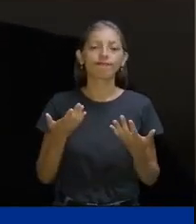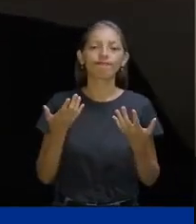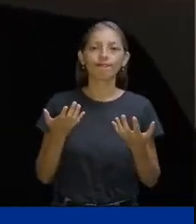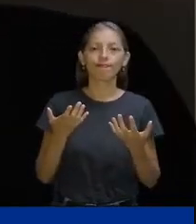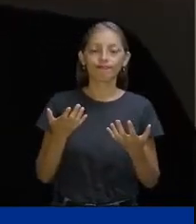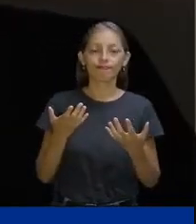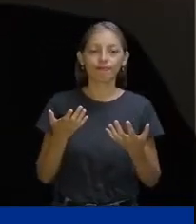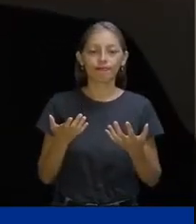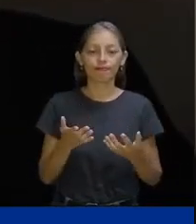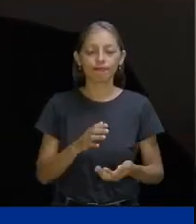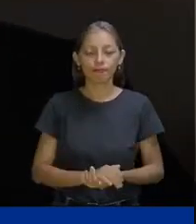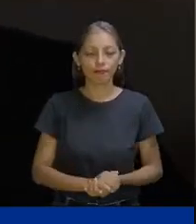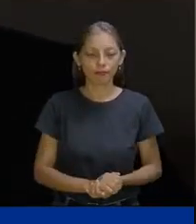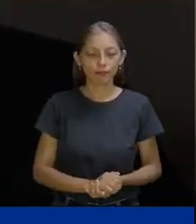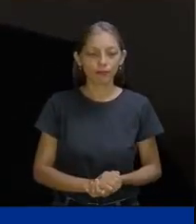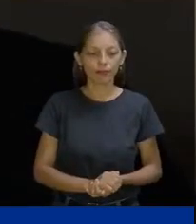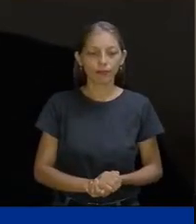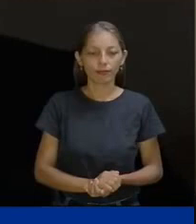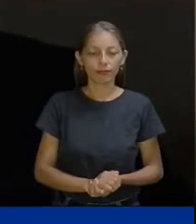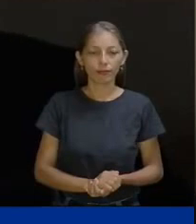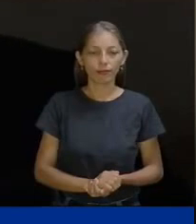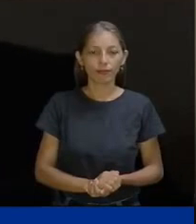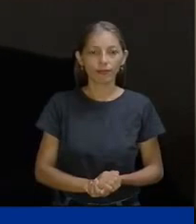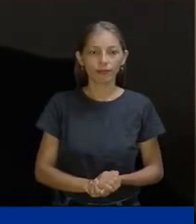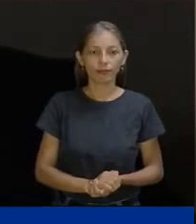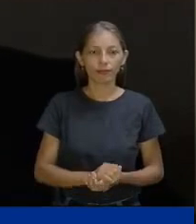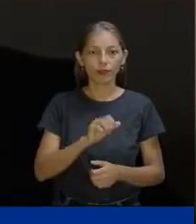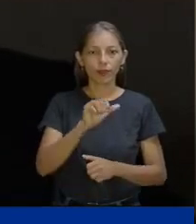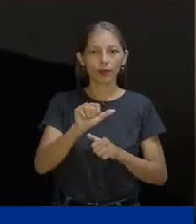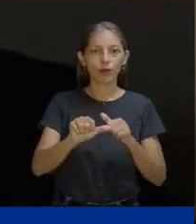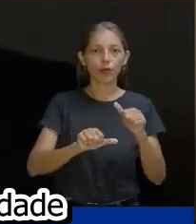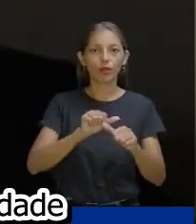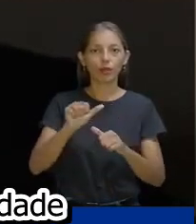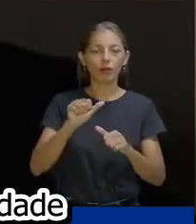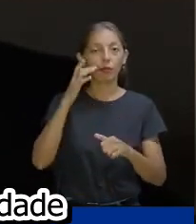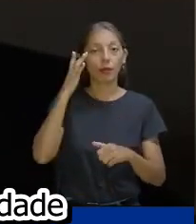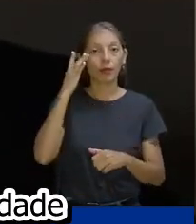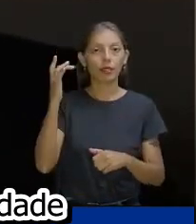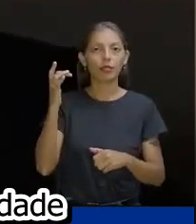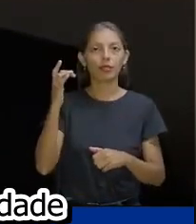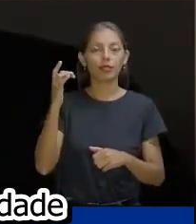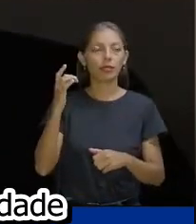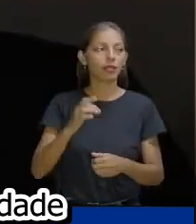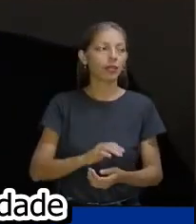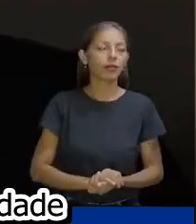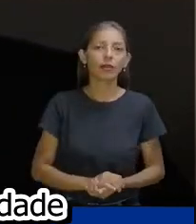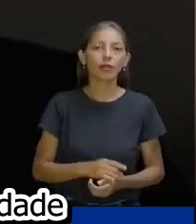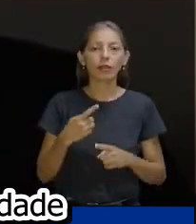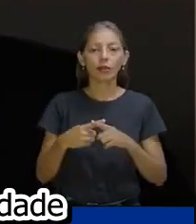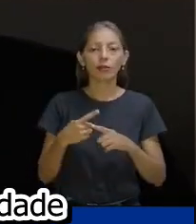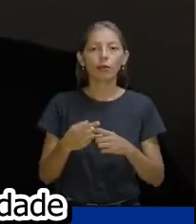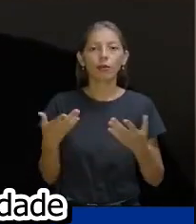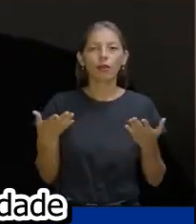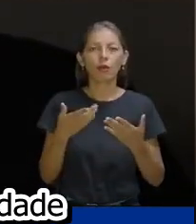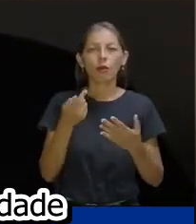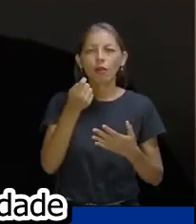corregedor, transferir essa pauta para o dia de amanhã, justificadamente. Aqui todos sabem, temos daqui a